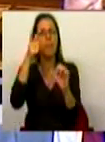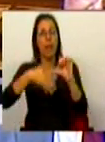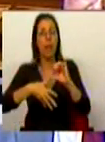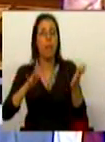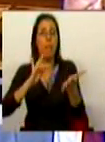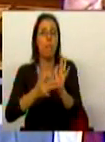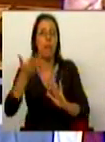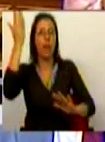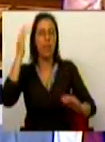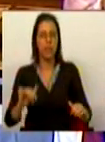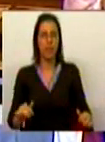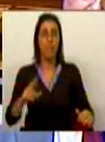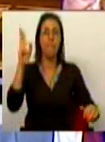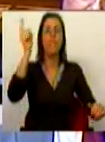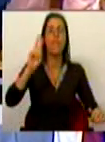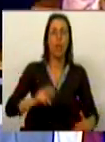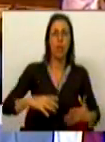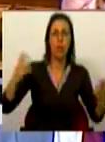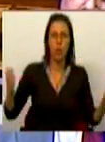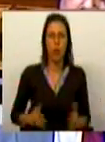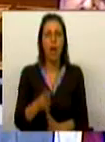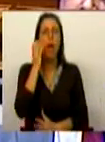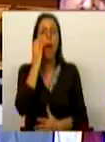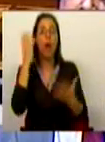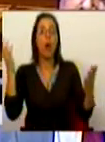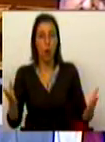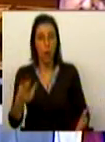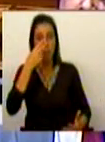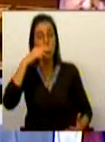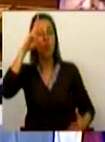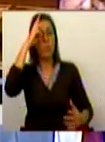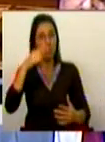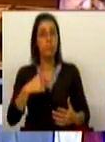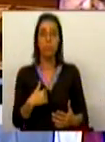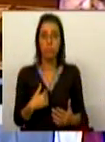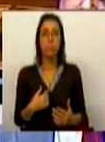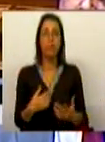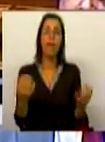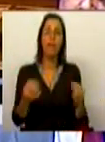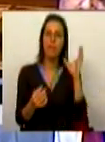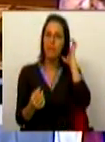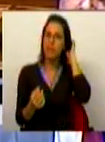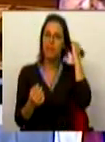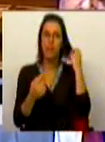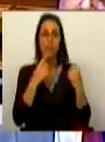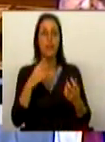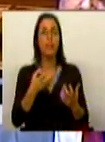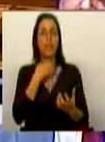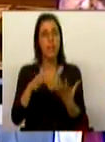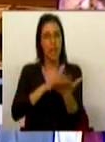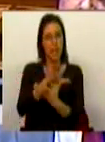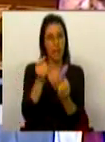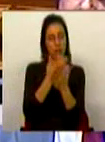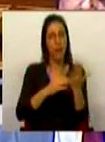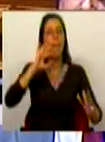no Brasil, basta ver na Venezuela, basta ver em Angola, basta ver em Moçambique, e conseguimos, pese embora essa crise económica que